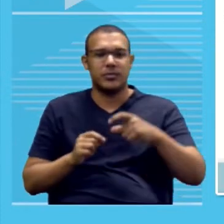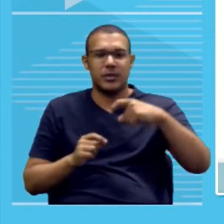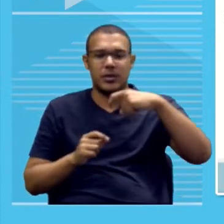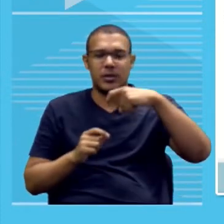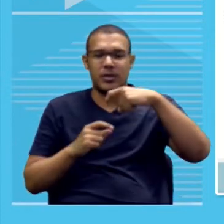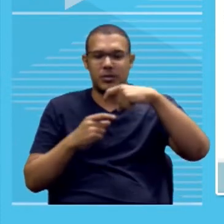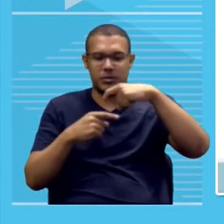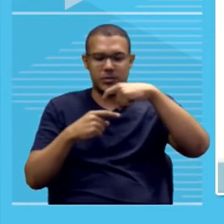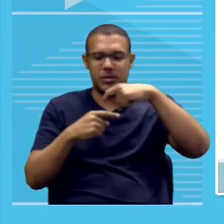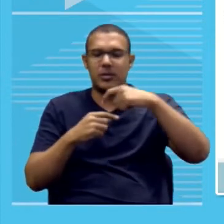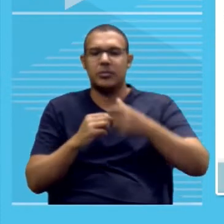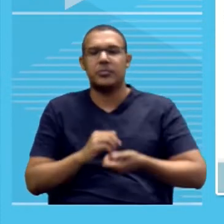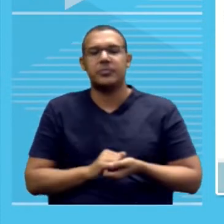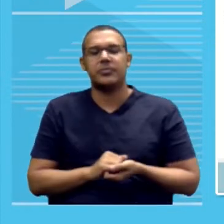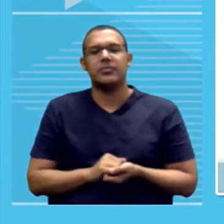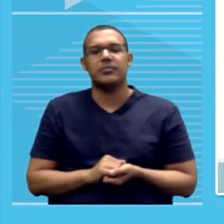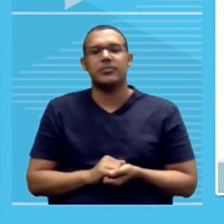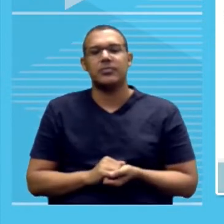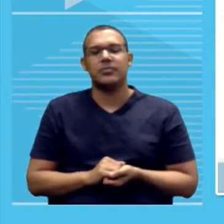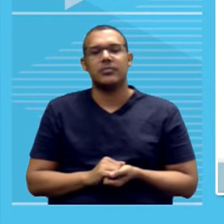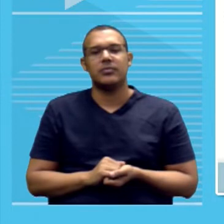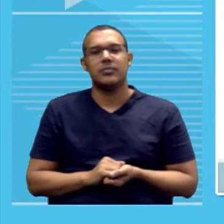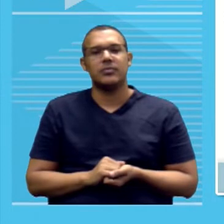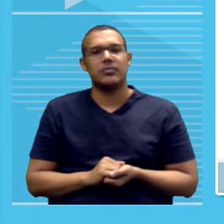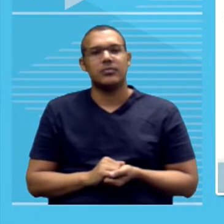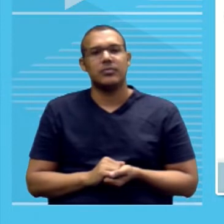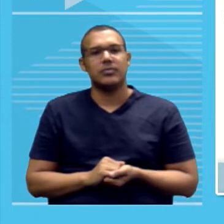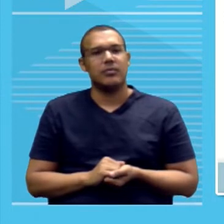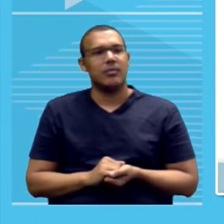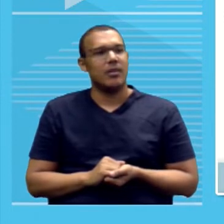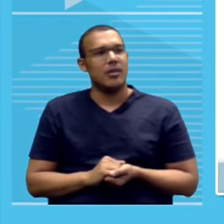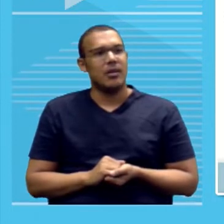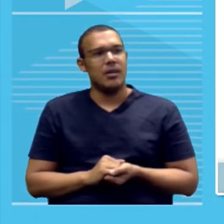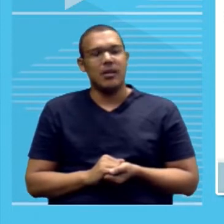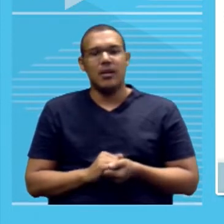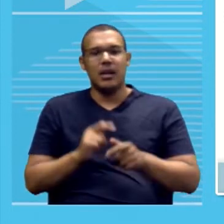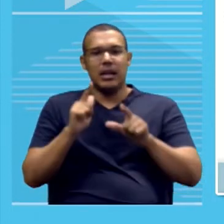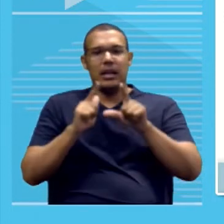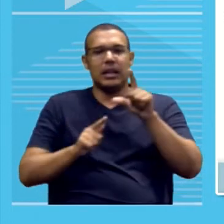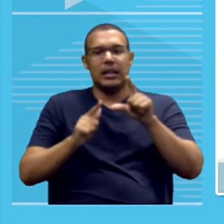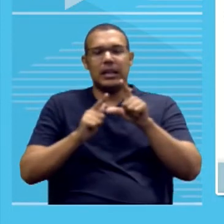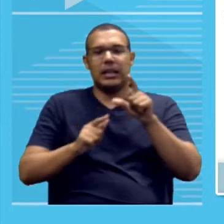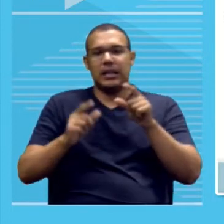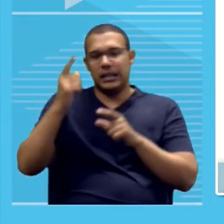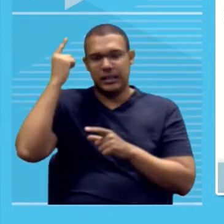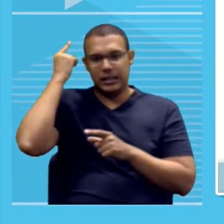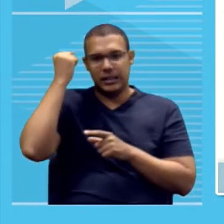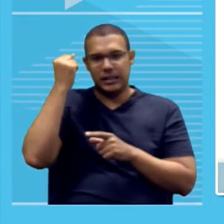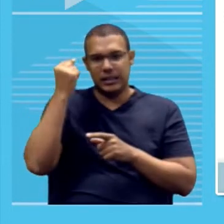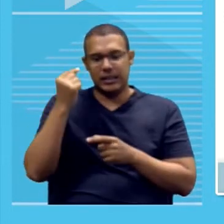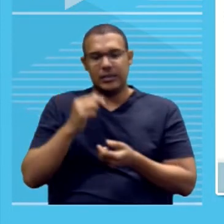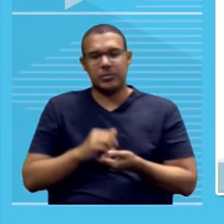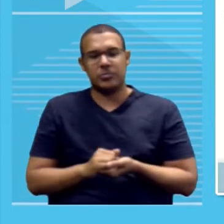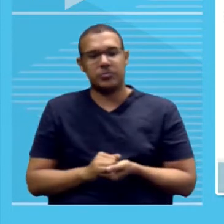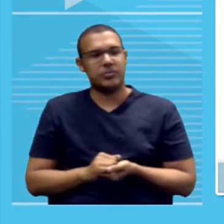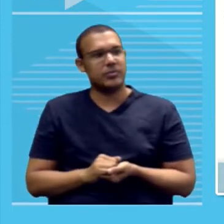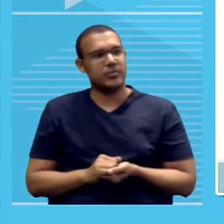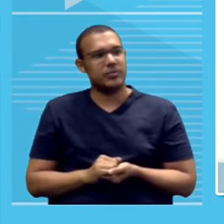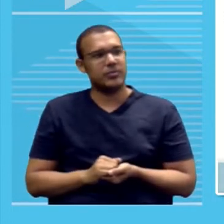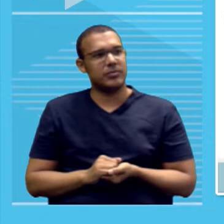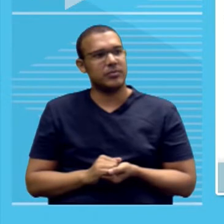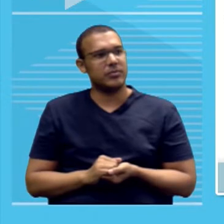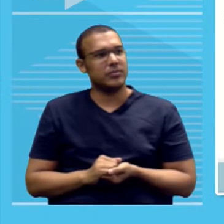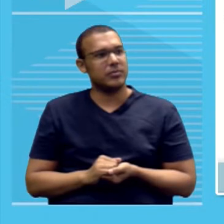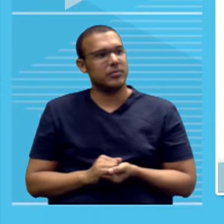estranha, mas muito fácil de fazer. Perninha, fez a volta, perninha. Esse aí é o ohm,